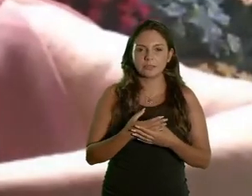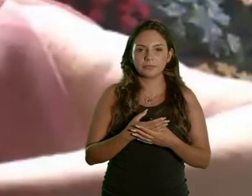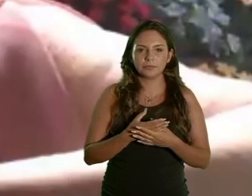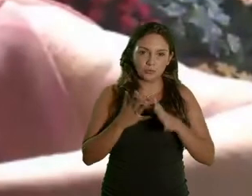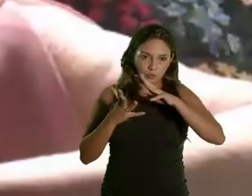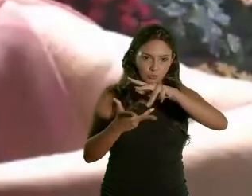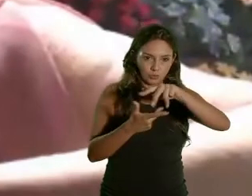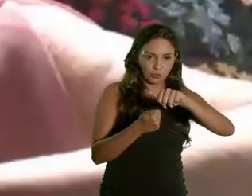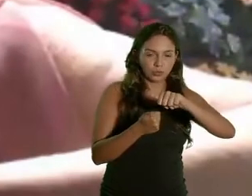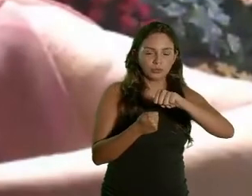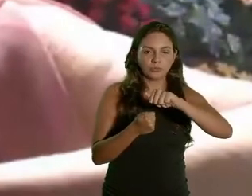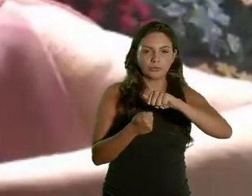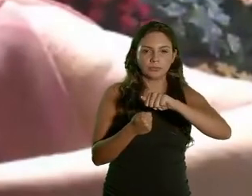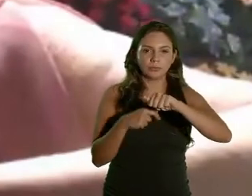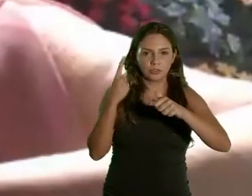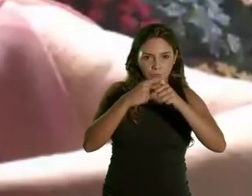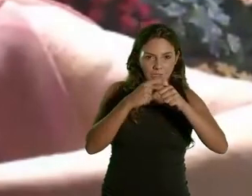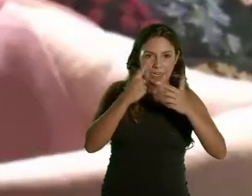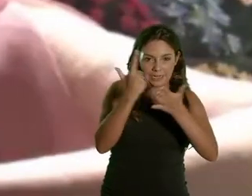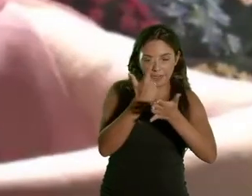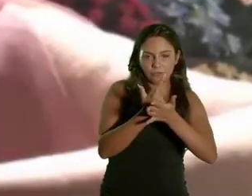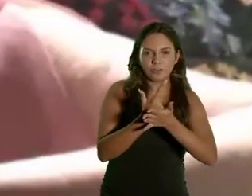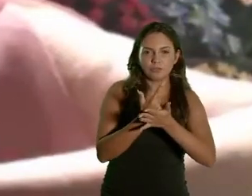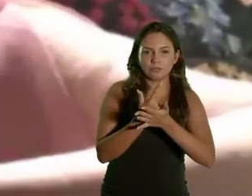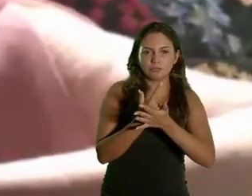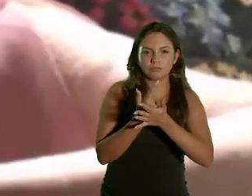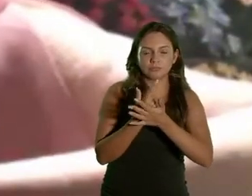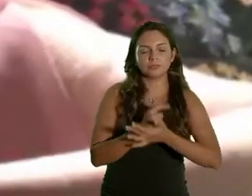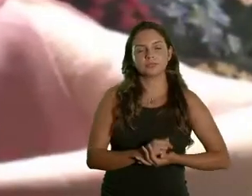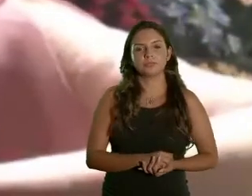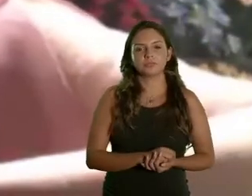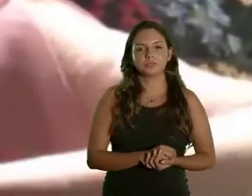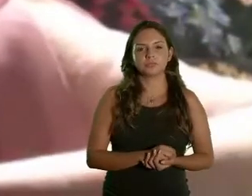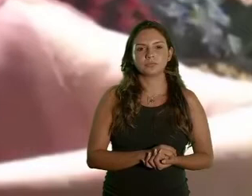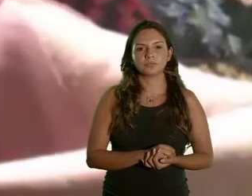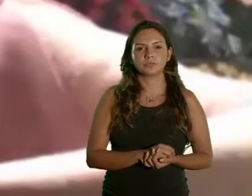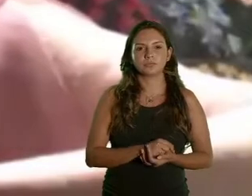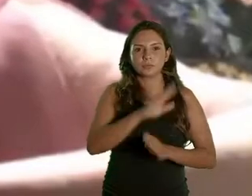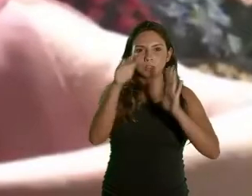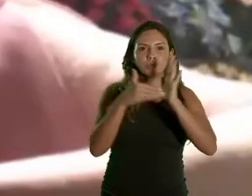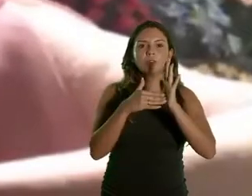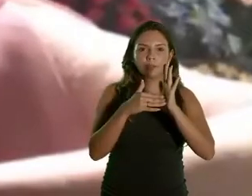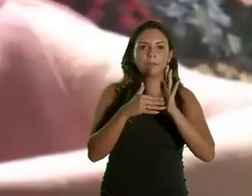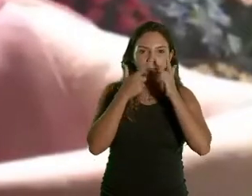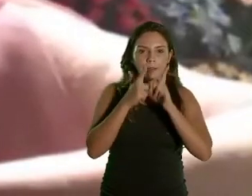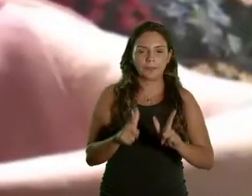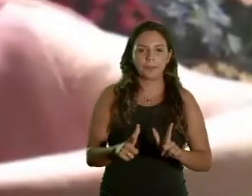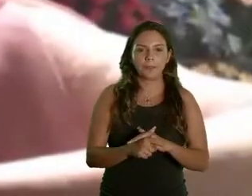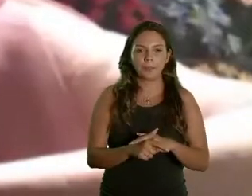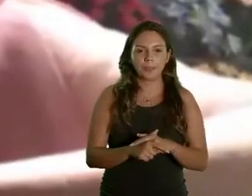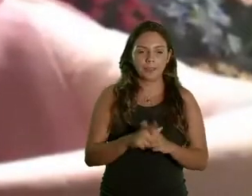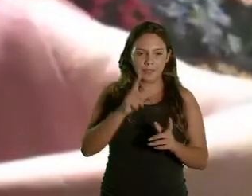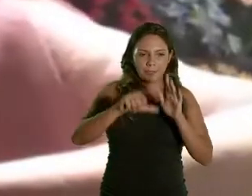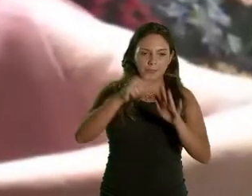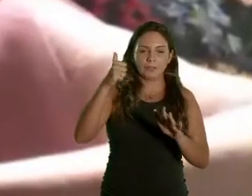mundo inteiro, e nos primeiros livros das aldravias, aldravia em tudo quanto é língua, sabe? E isso é